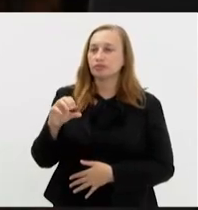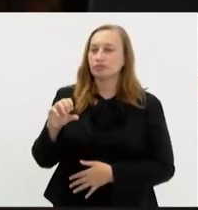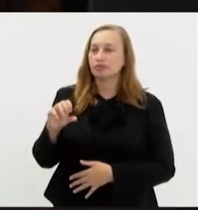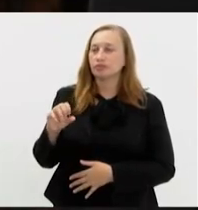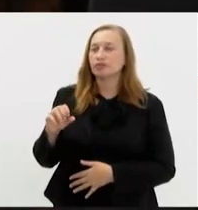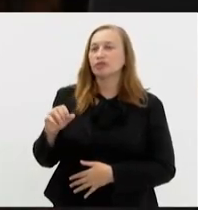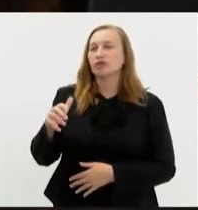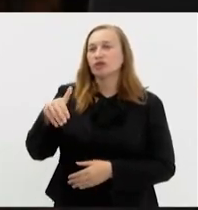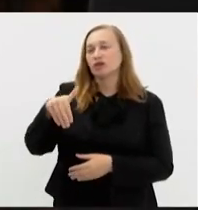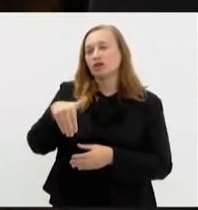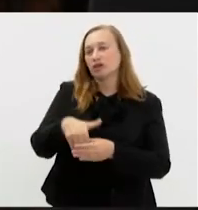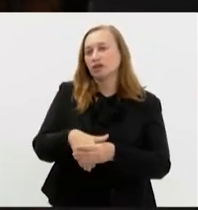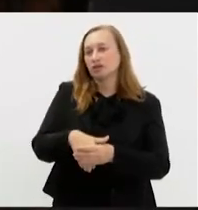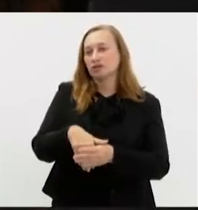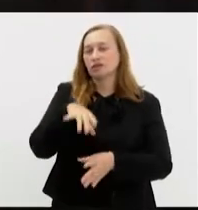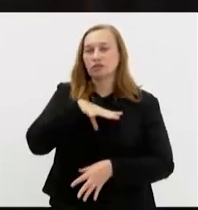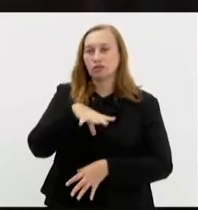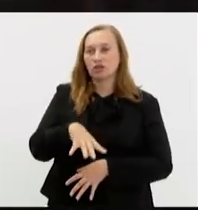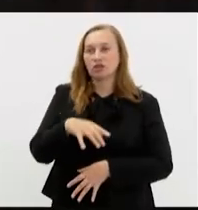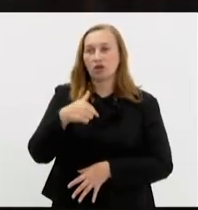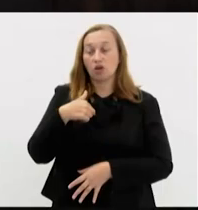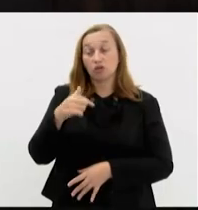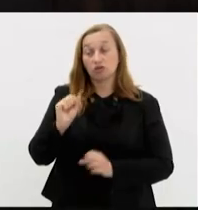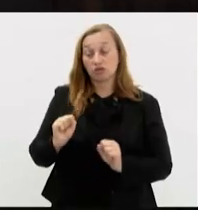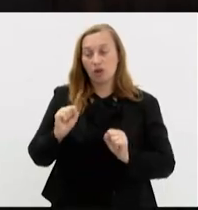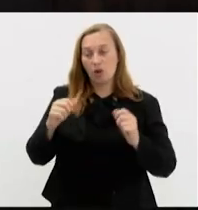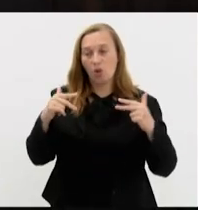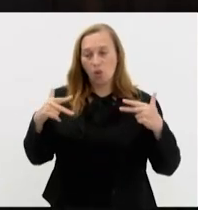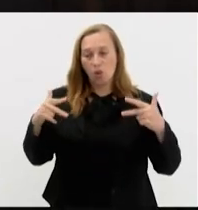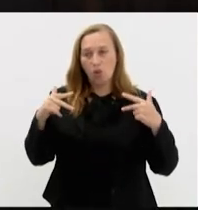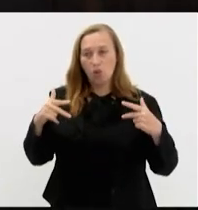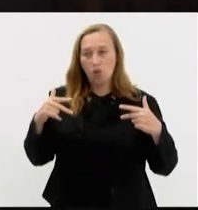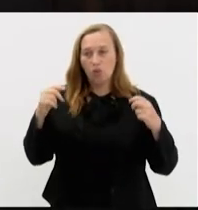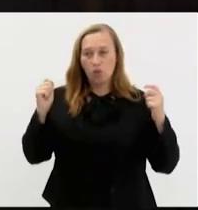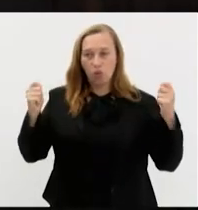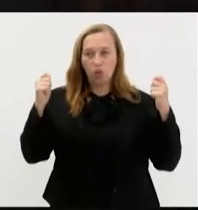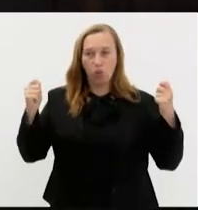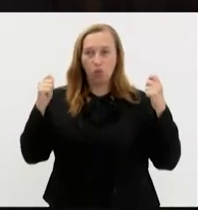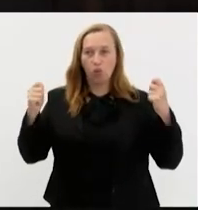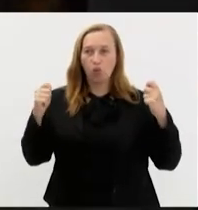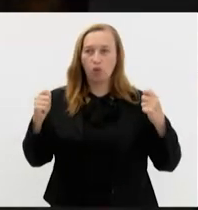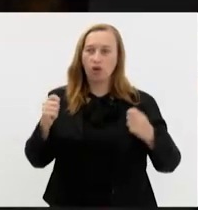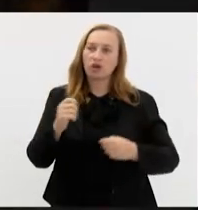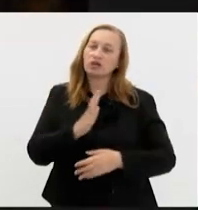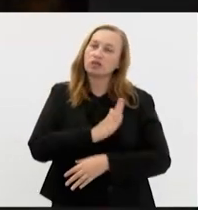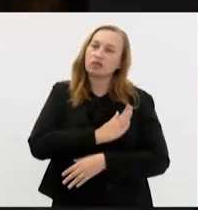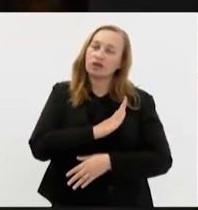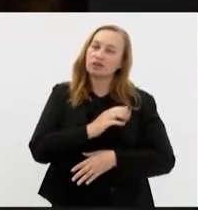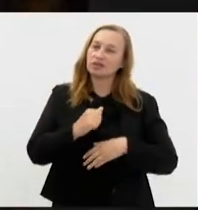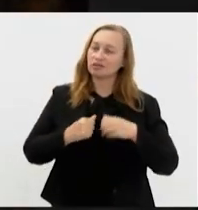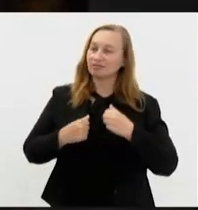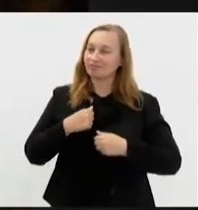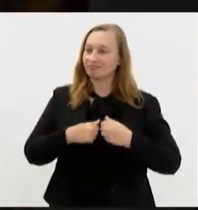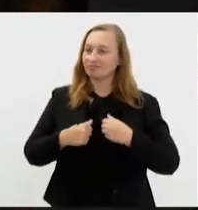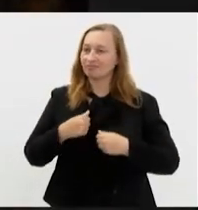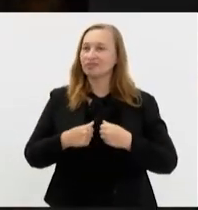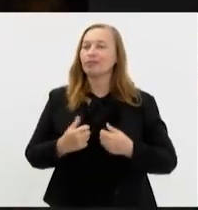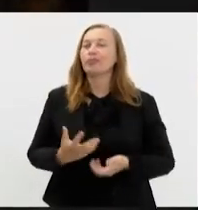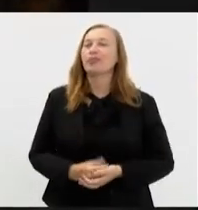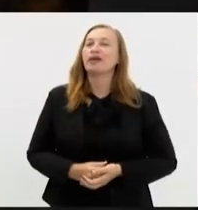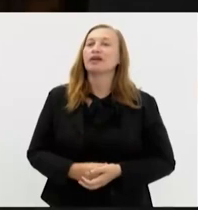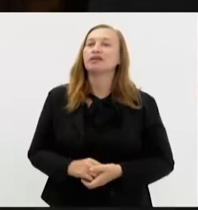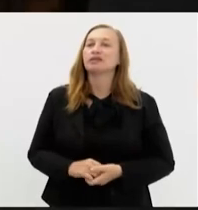já entrei em outra vibração aqui porque mexe com o meu coração e dizer que eu esperei a